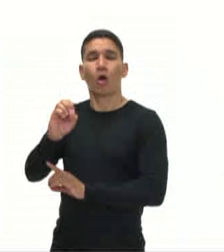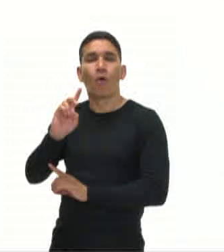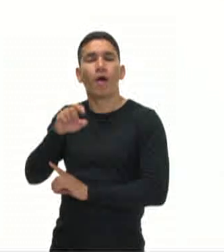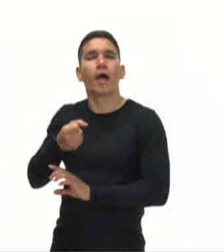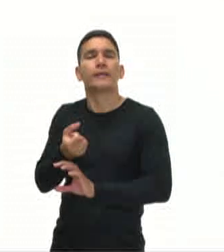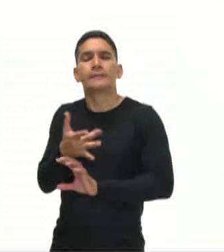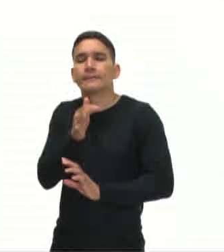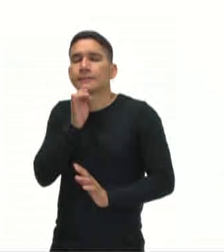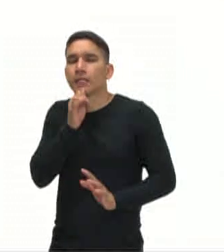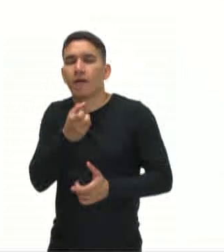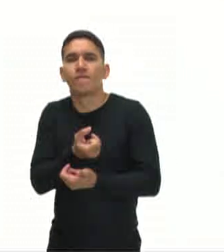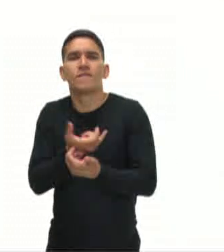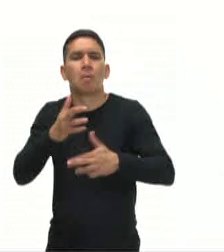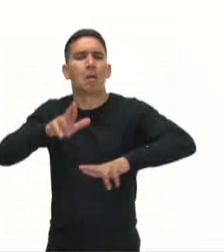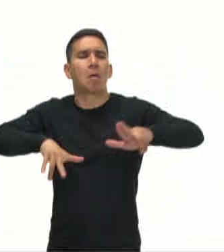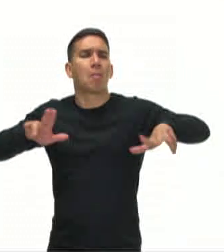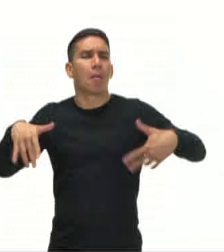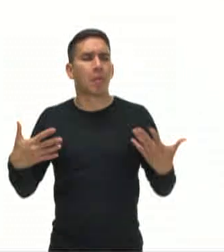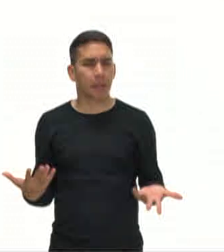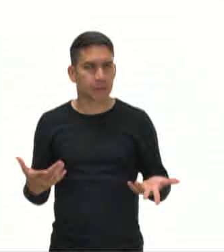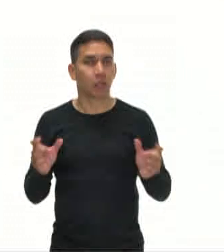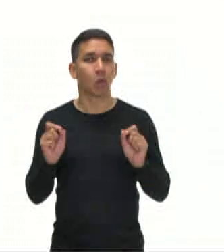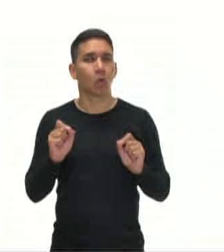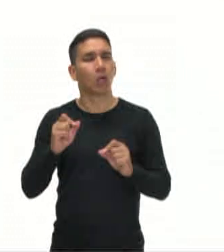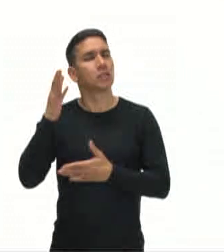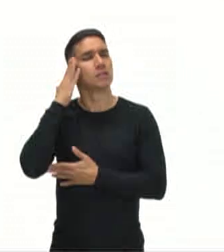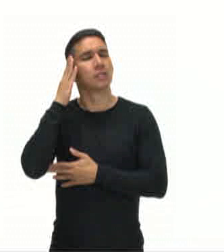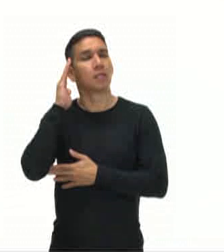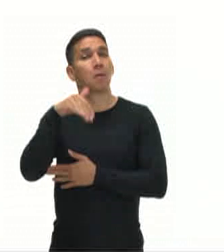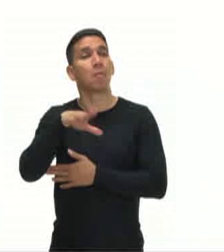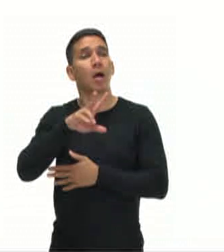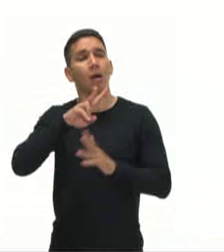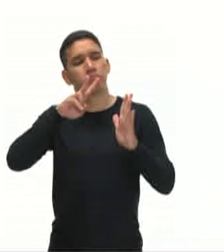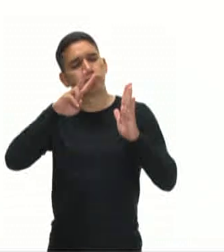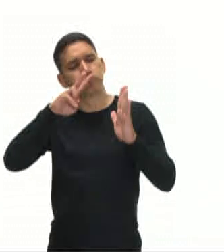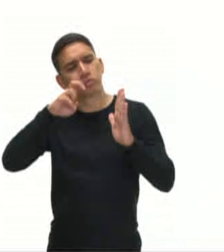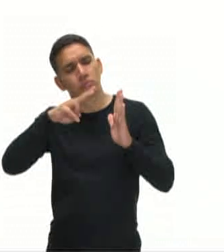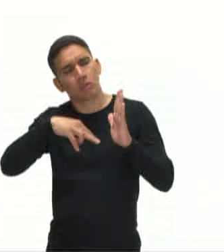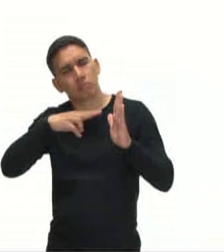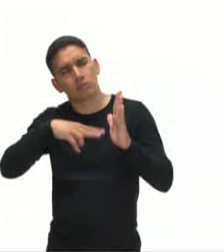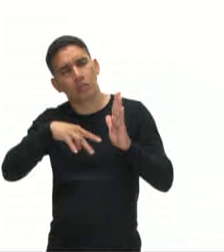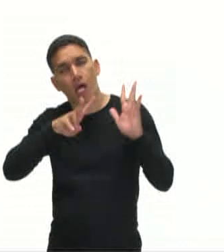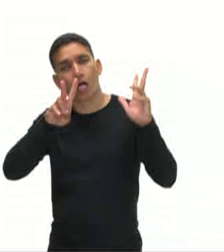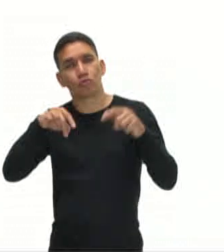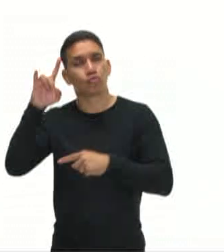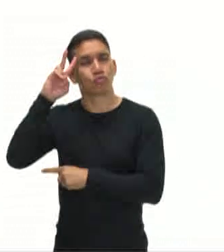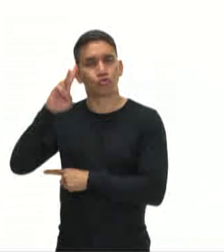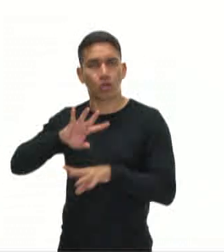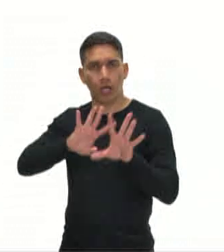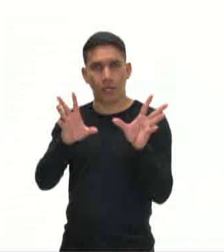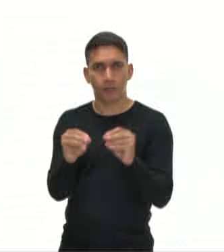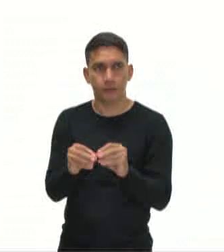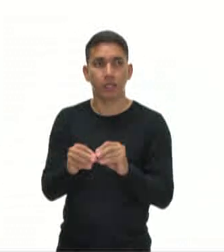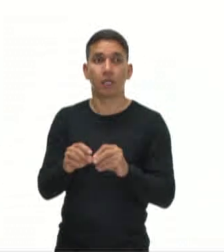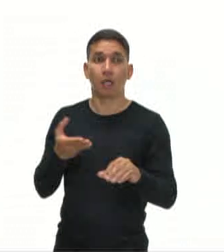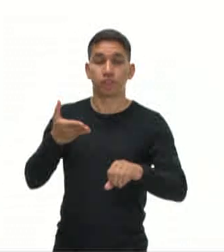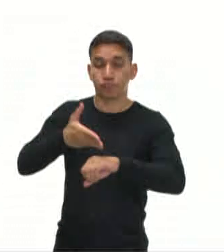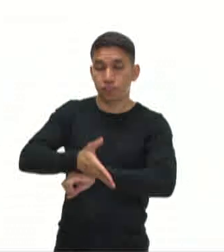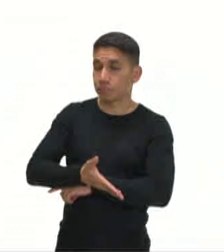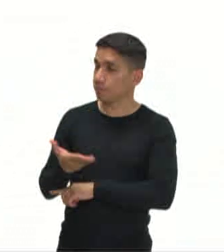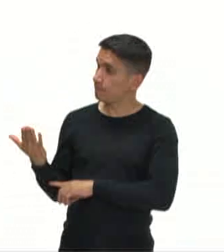existente em materiais diversos. Vamos conhecer um pouco mais sobre a sua história e a sua síntese. Acesse o